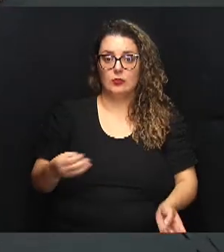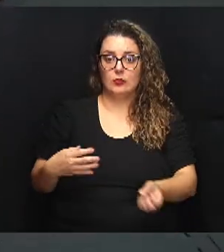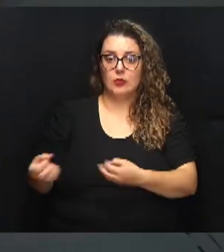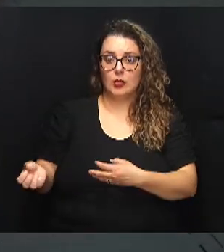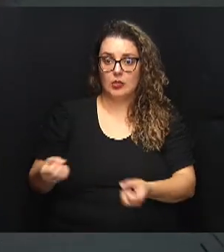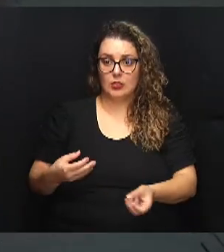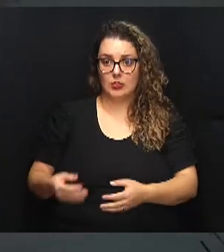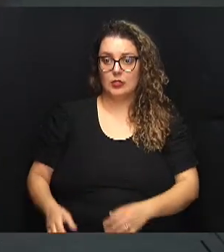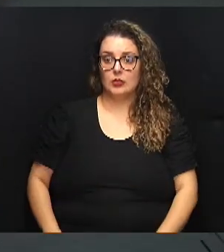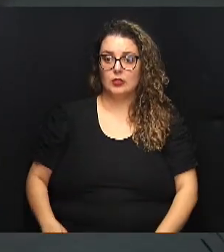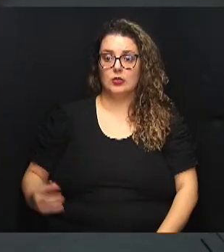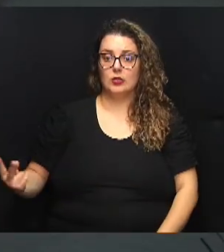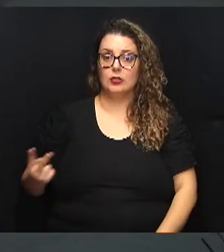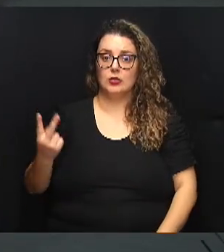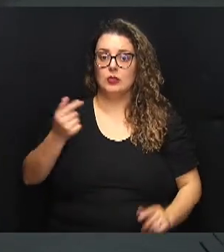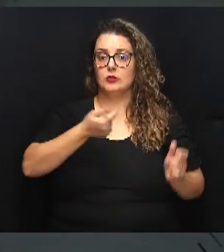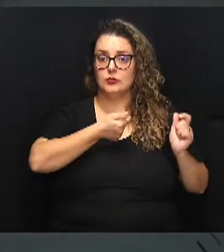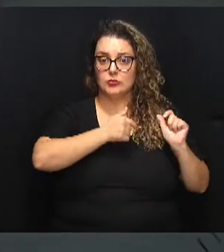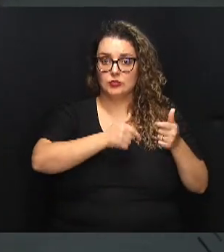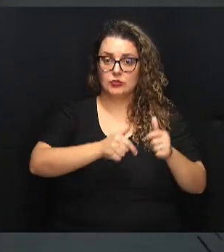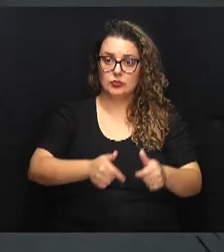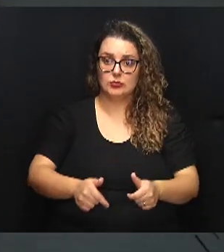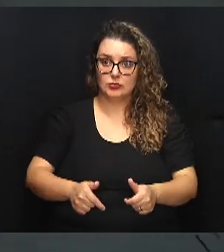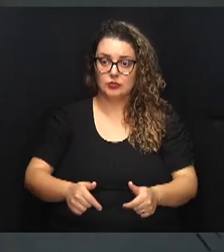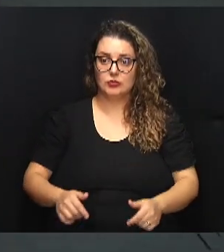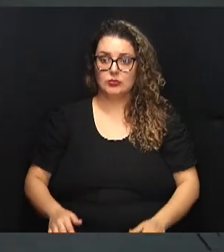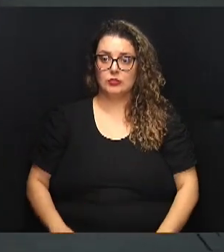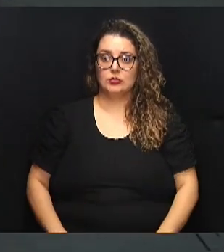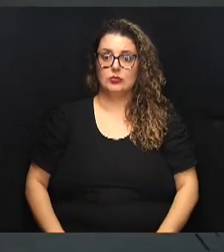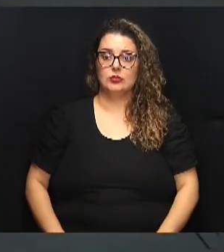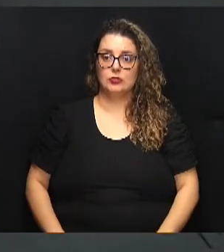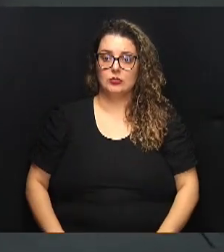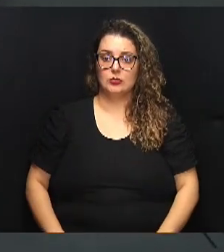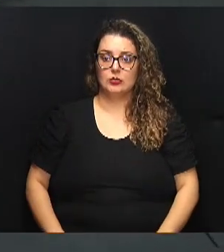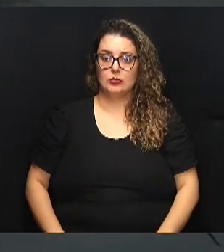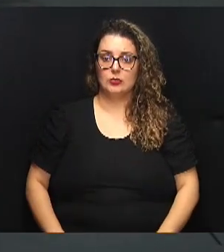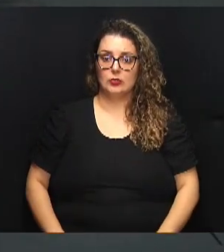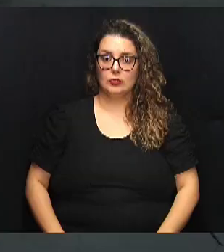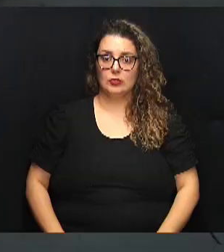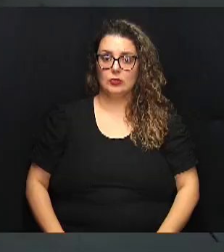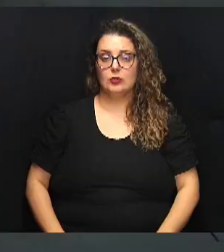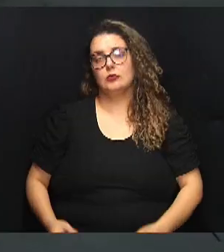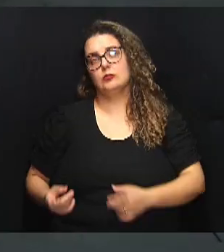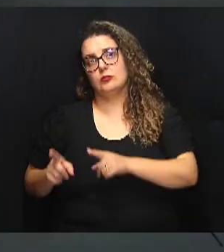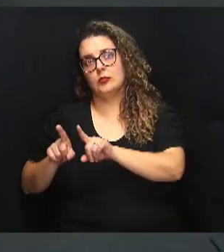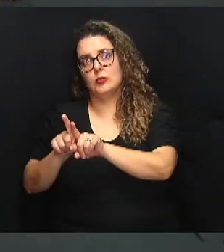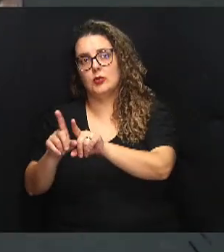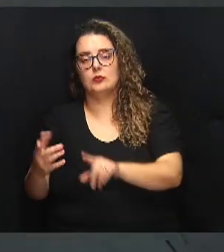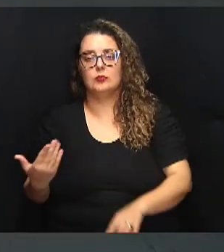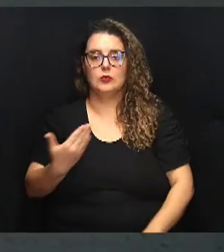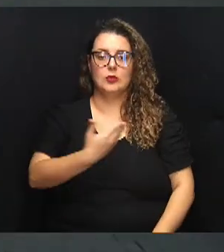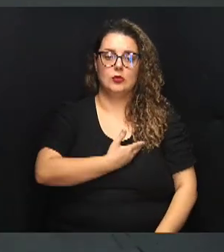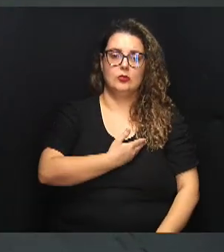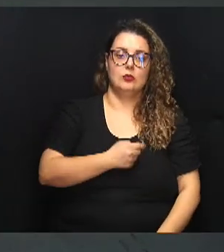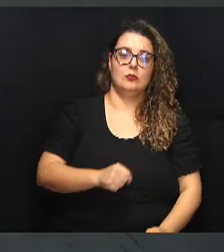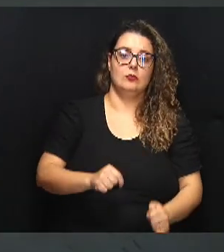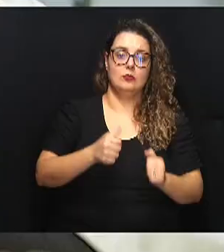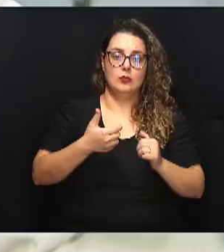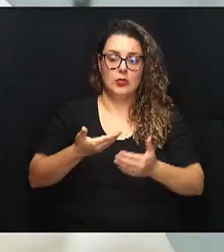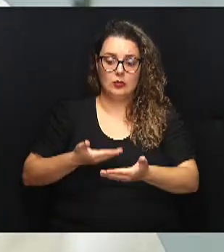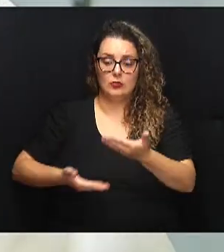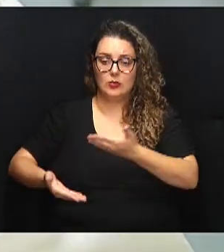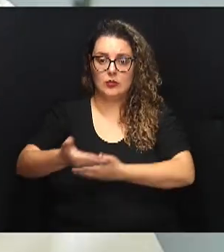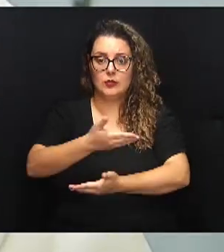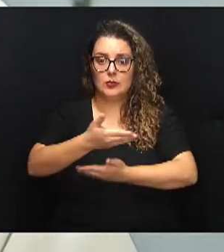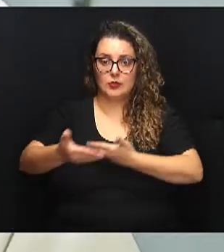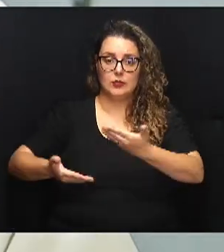né, os valores tradicionais. Companheirismo, amizade, benefício mútuo. E,